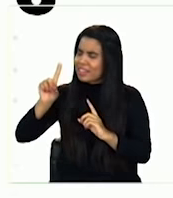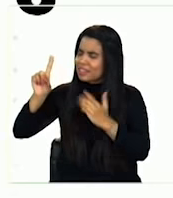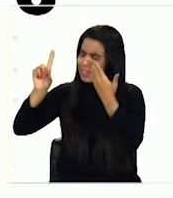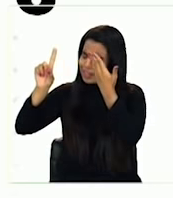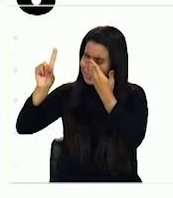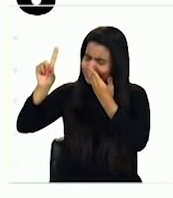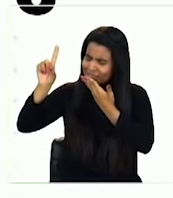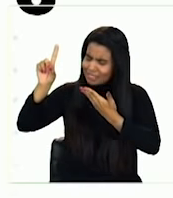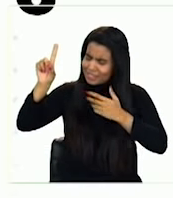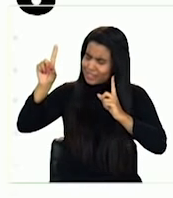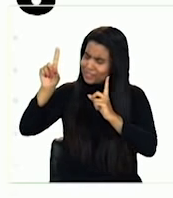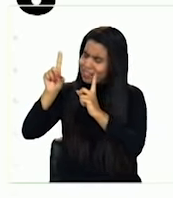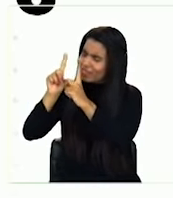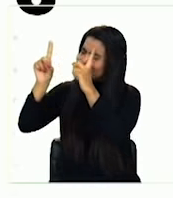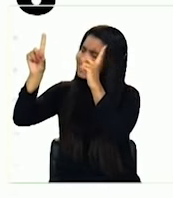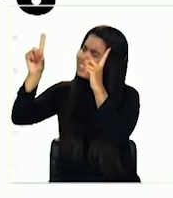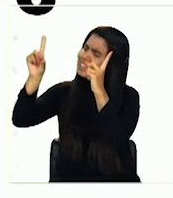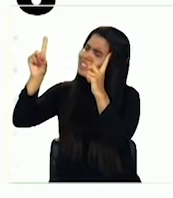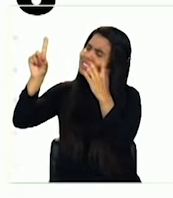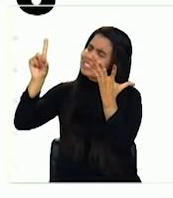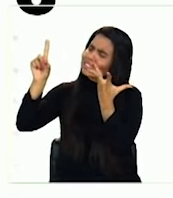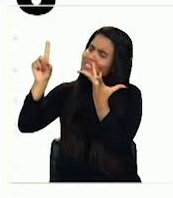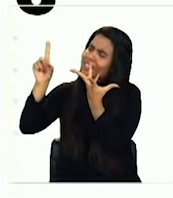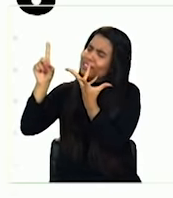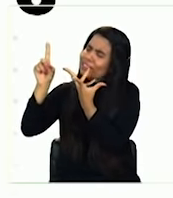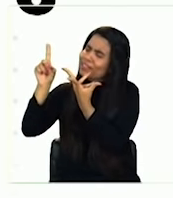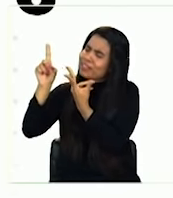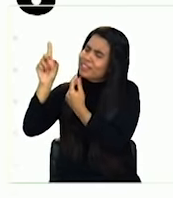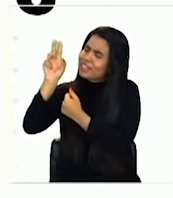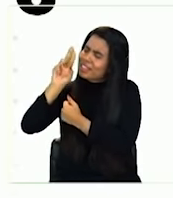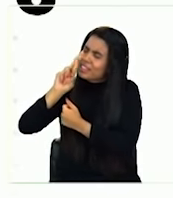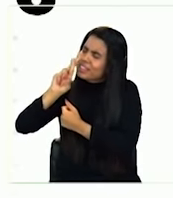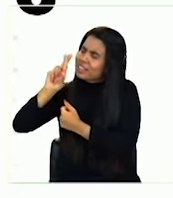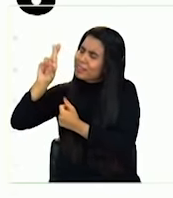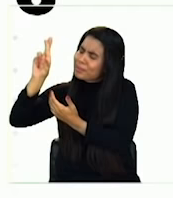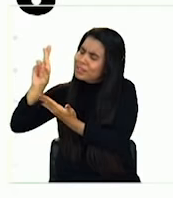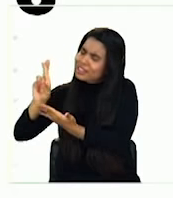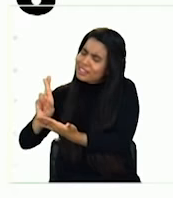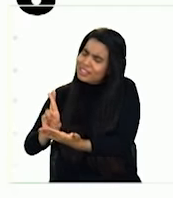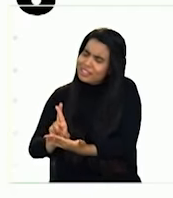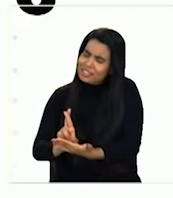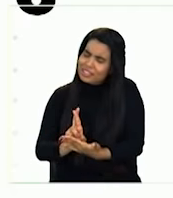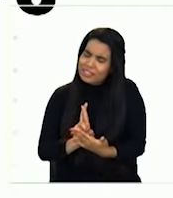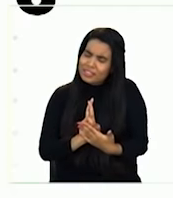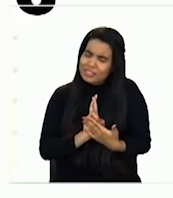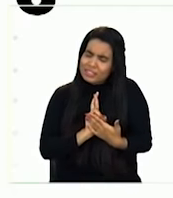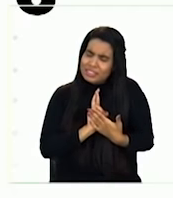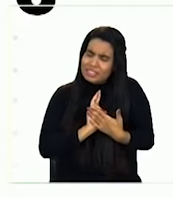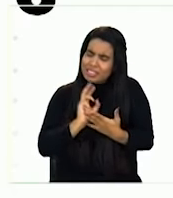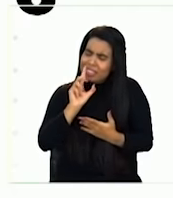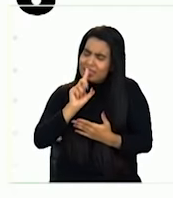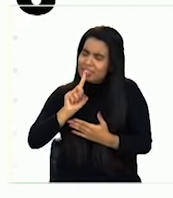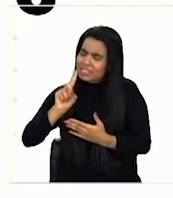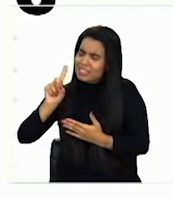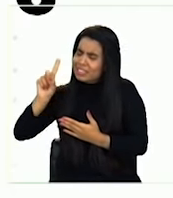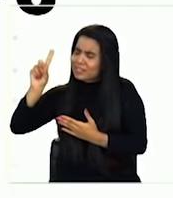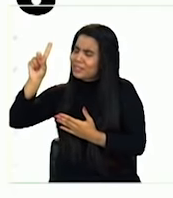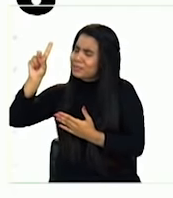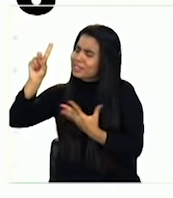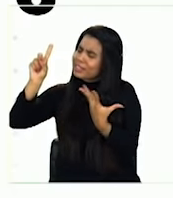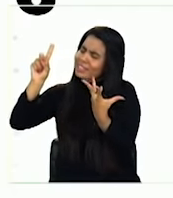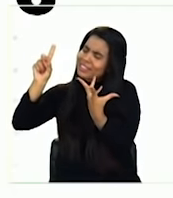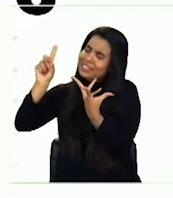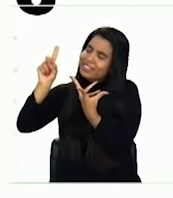E eu encontrei teus altares, Senhor, Rei meu e